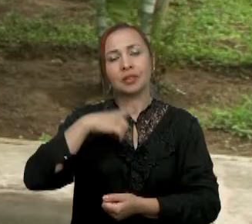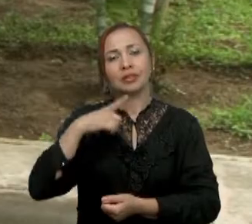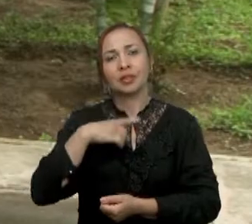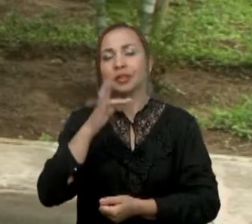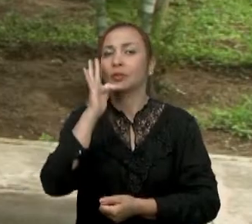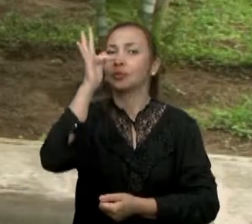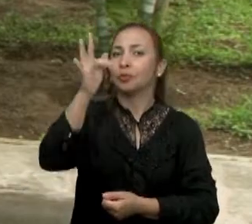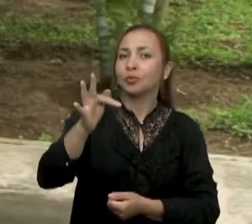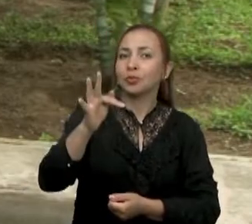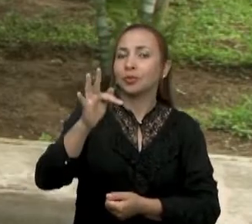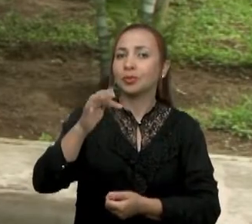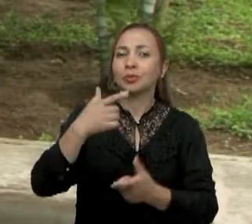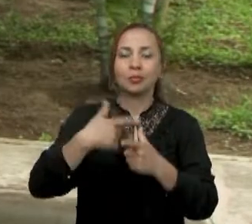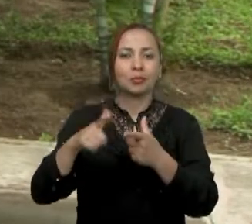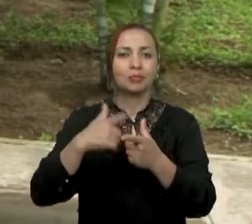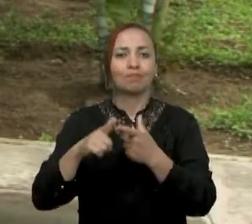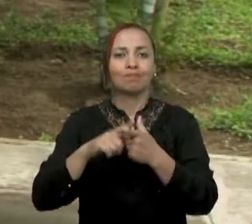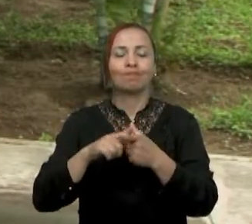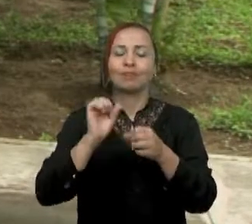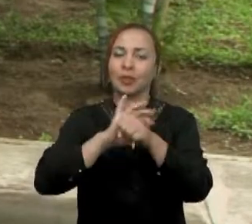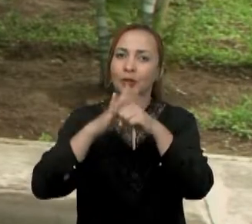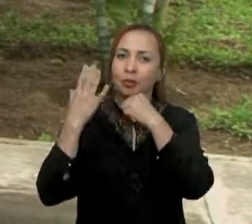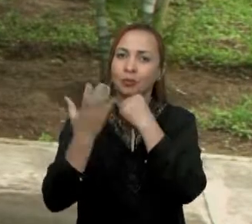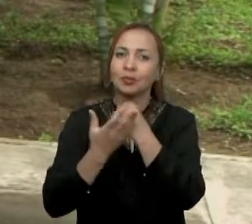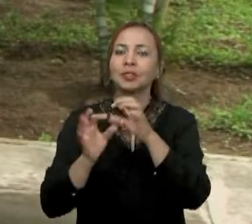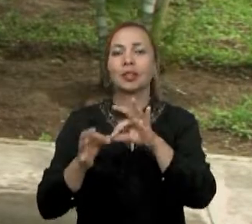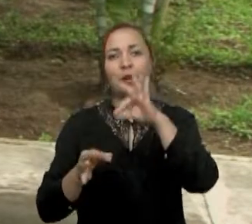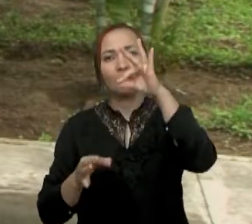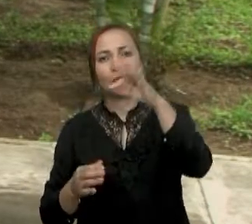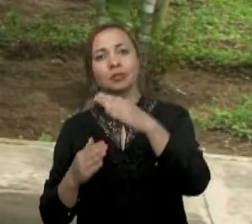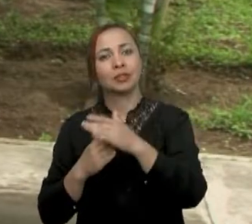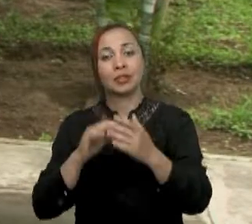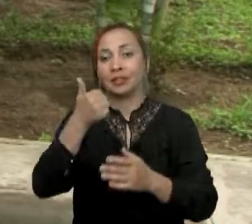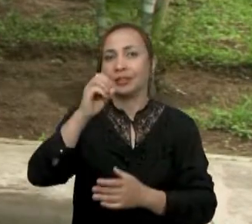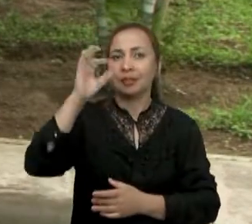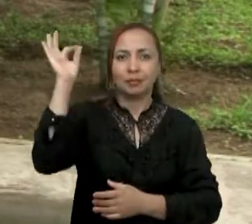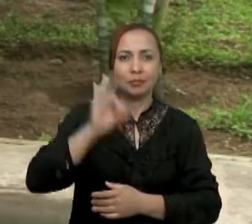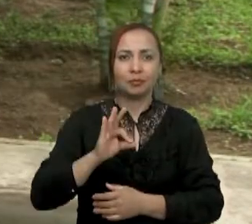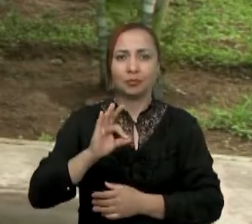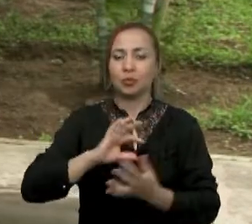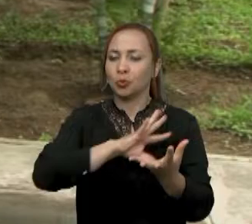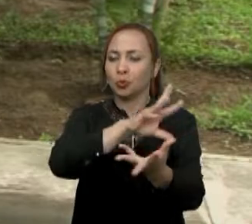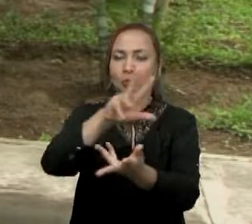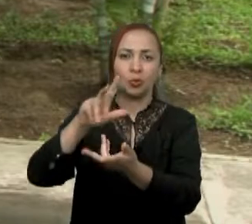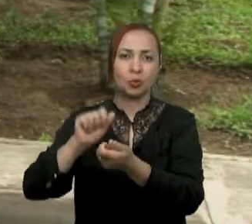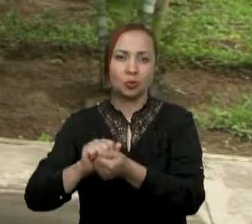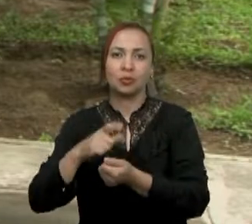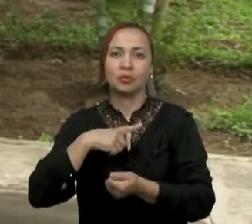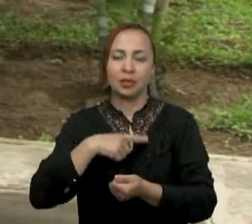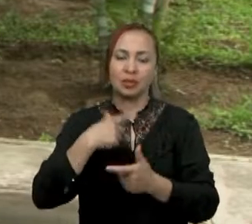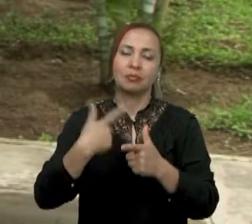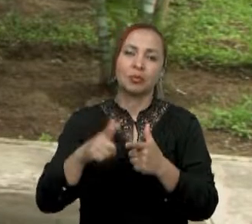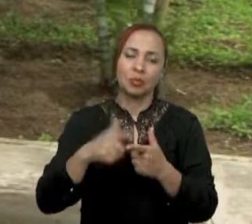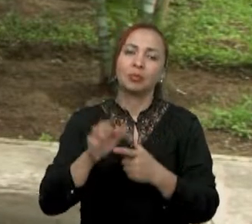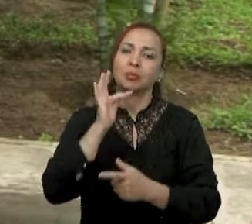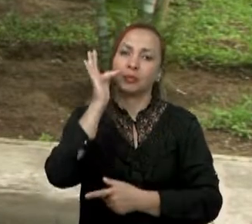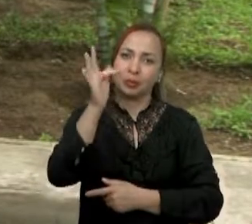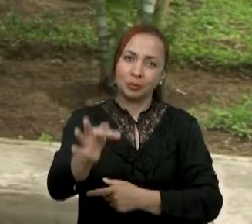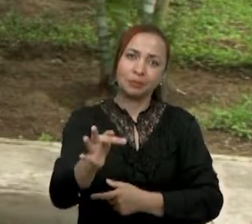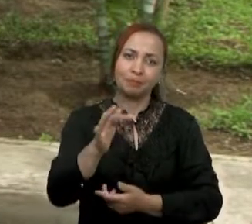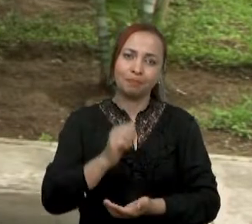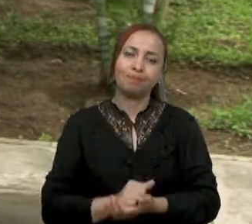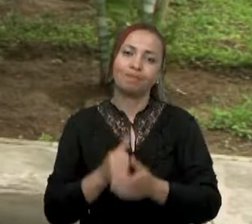que terão sequelas a convite a longo prazo mas estima que 10 por cento da população é todo mundo terão